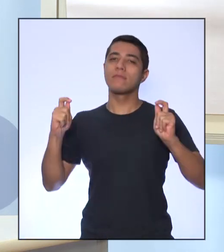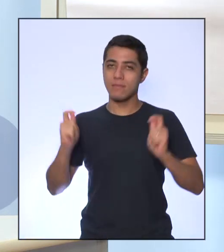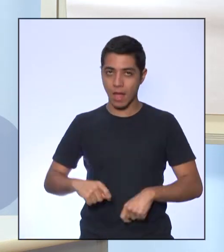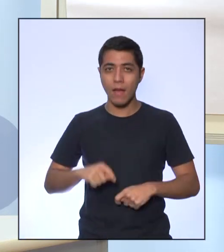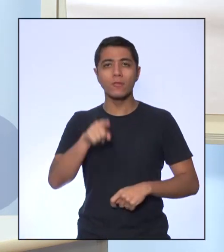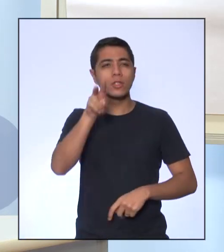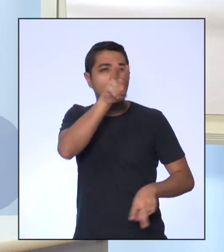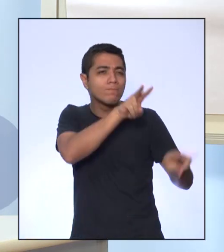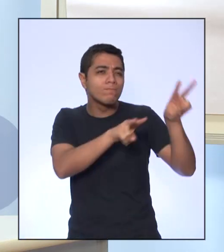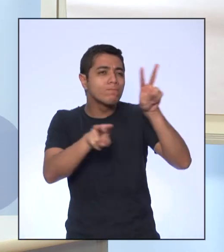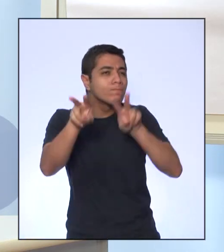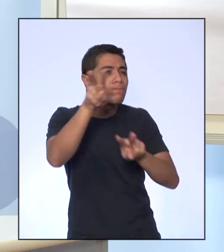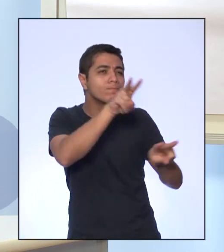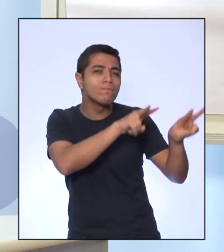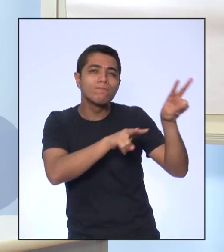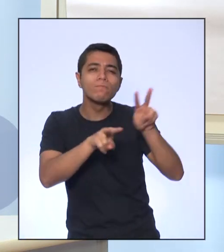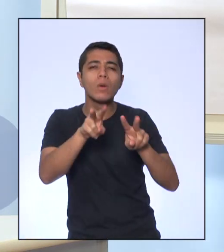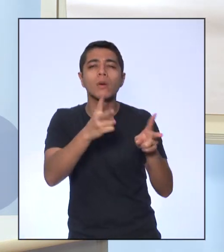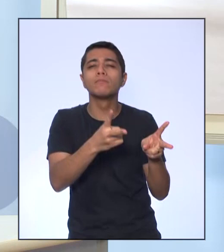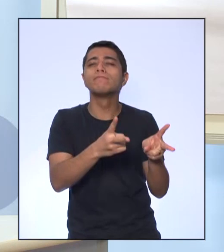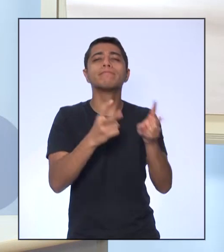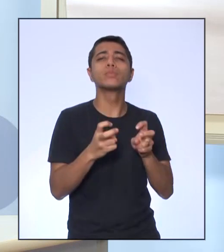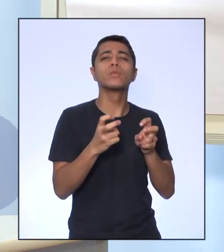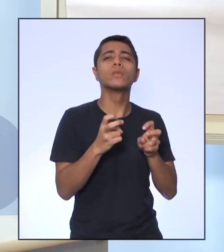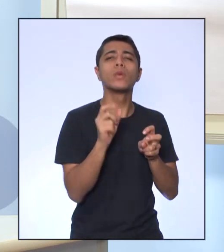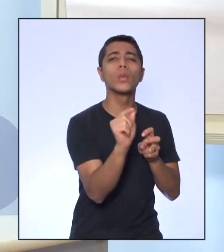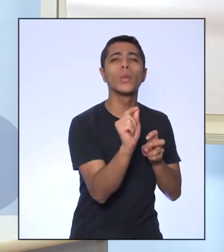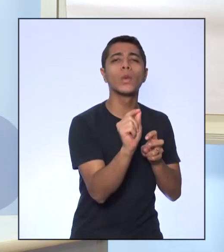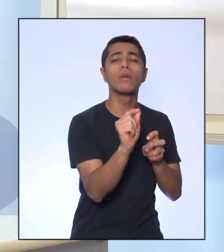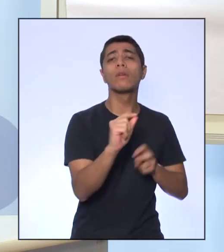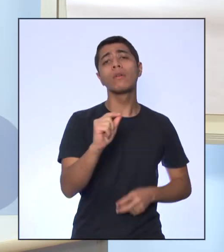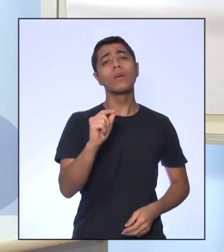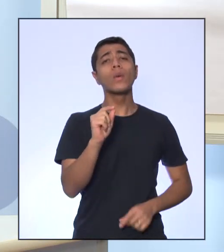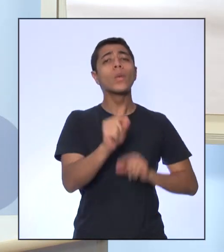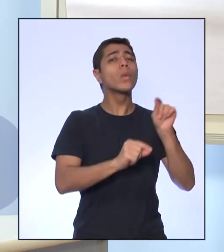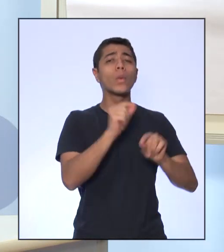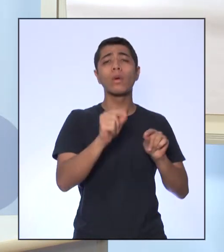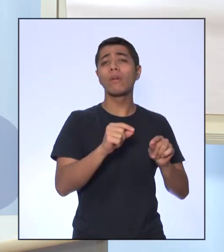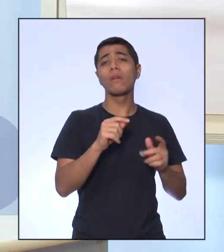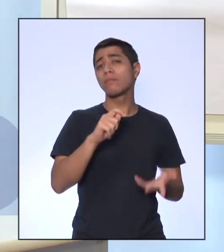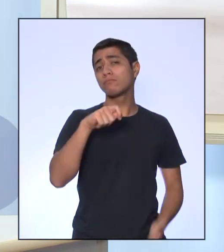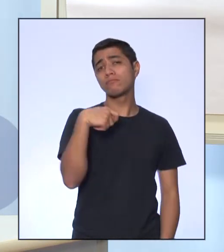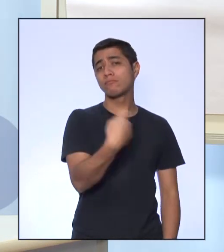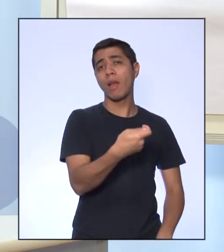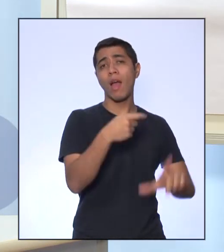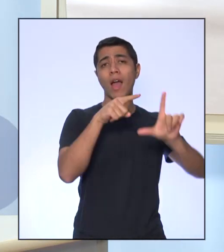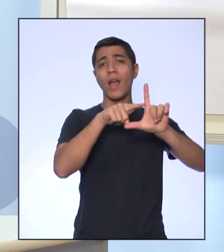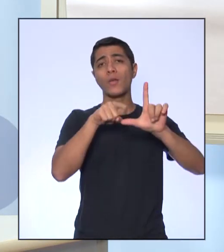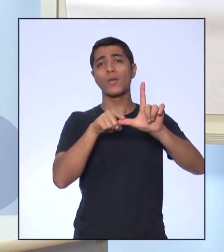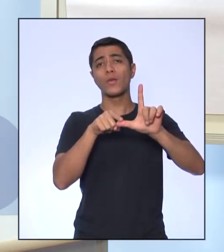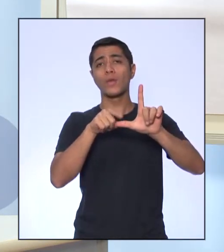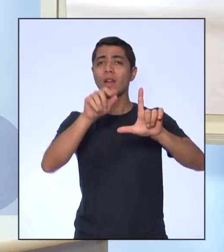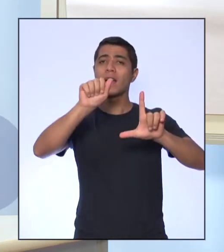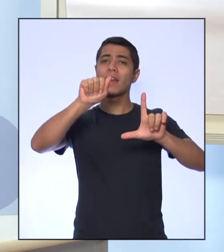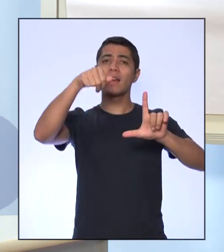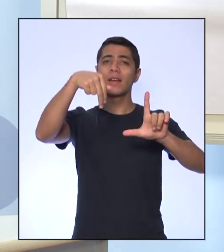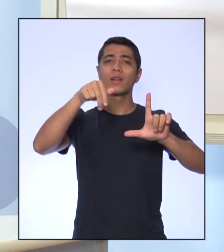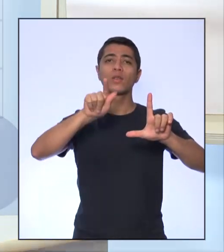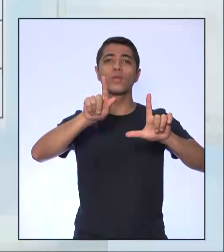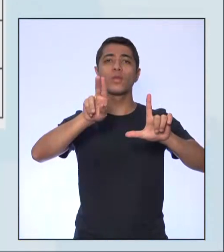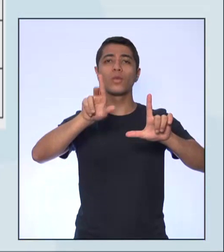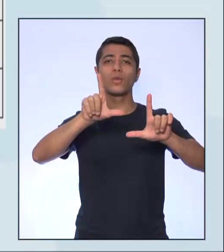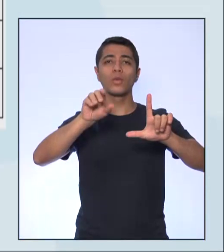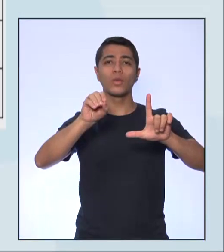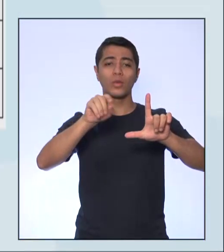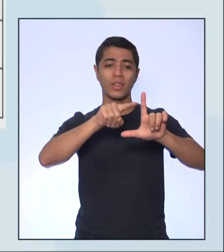nós temos nada mais nada menos que apenas alguns ângulos e a partir desses ângulos nós montamos os outros na